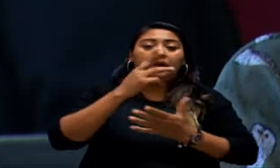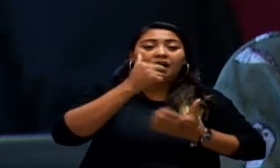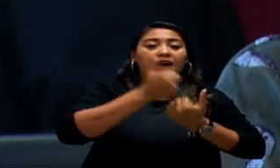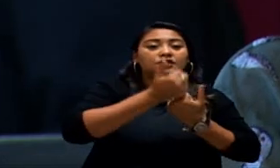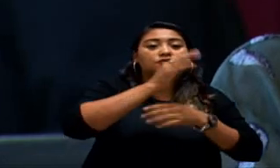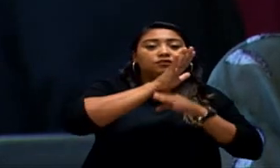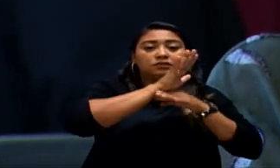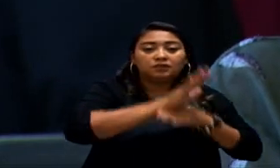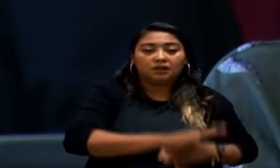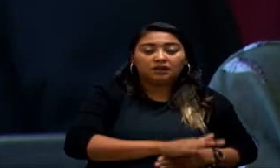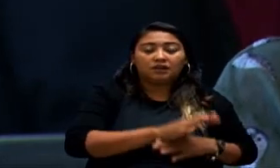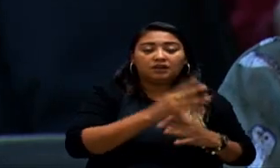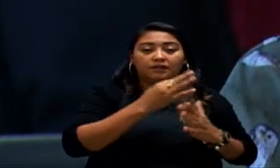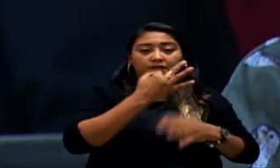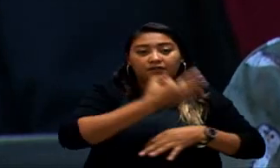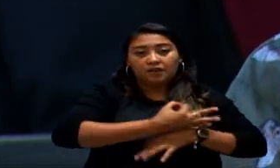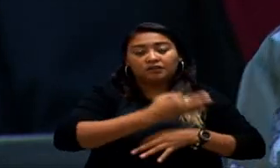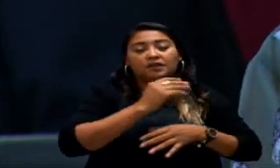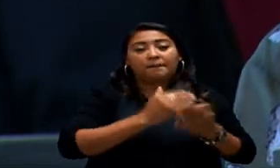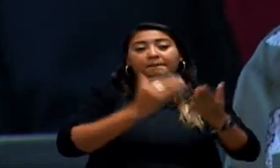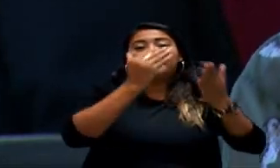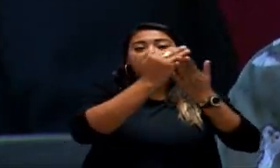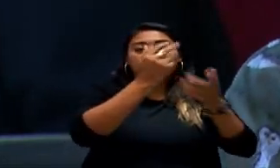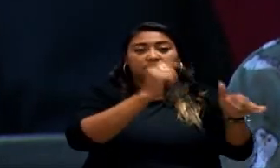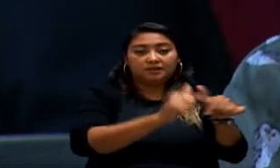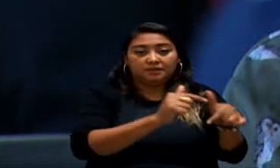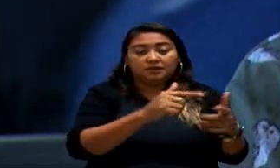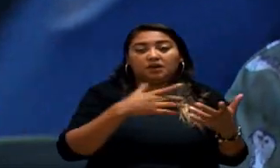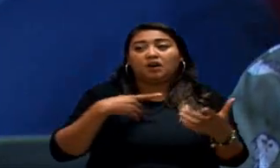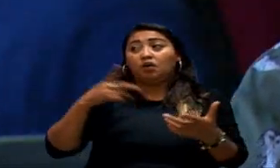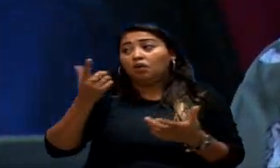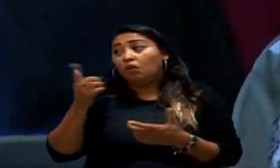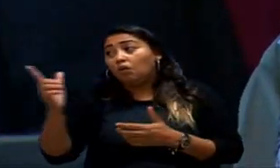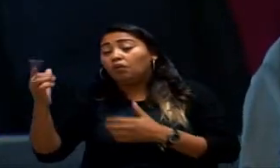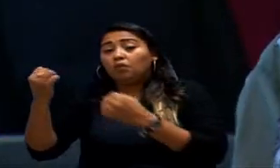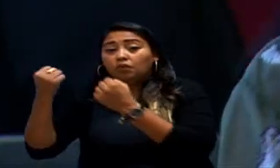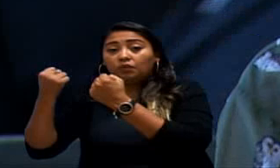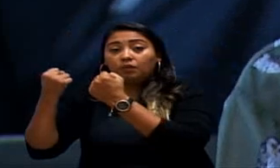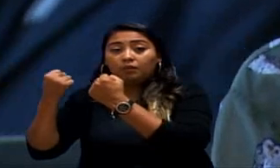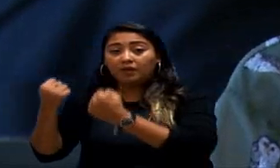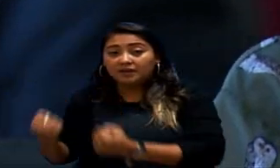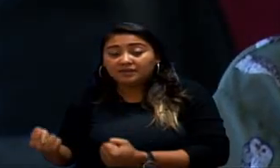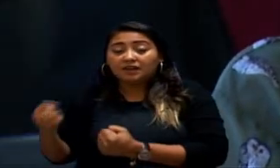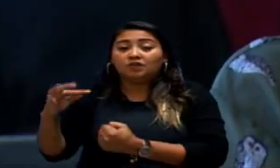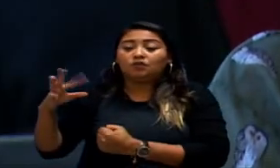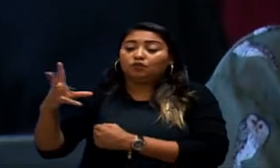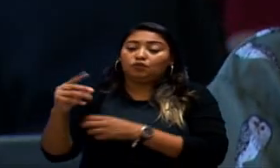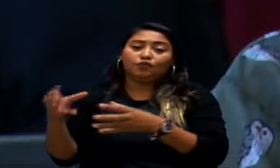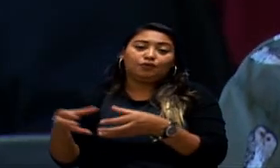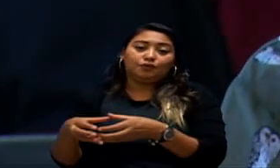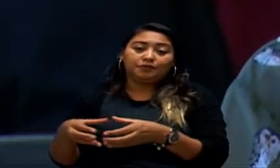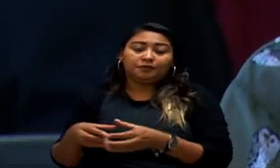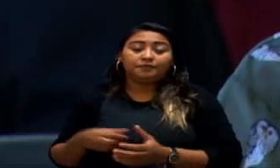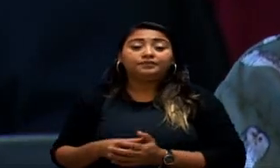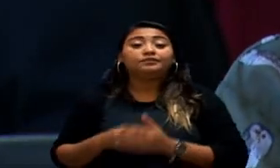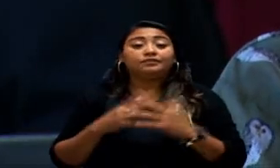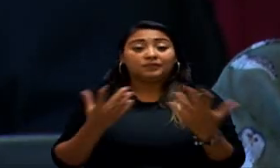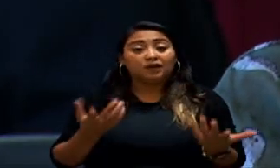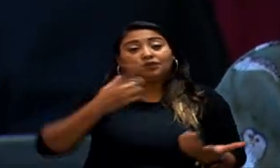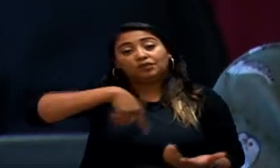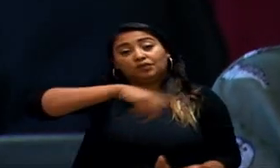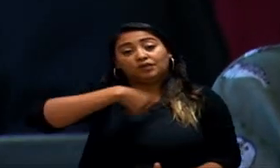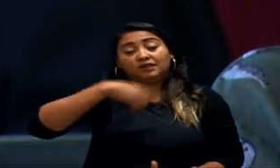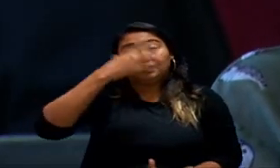suporte, né, a falta de mais trabalhadores, sobrecarrega sobrecarrega toda a equipe. Então, a gente sabe que isso